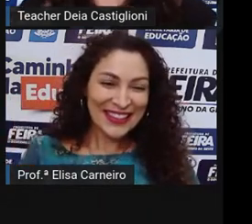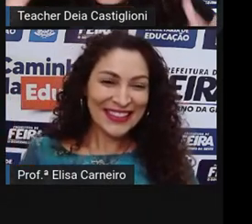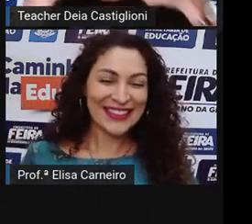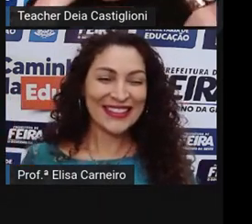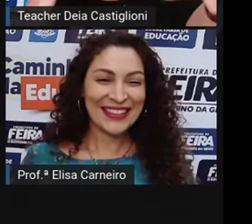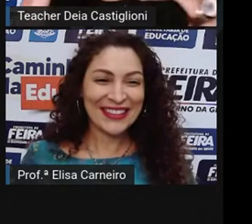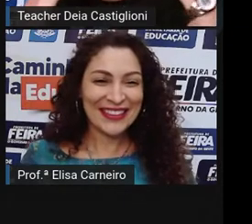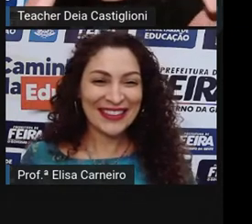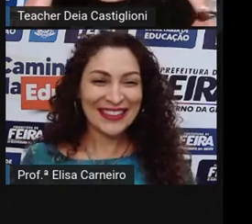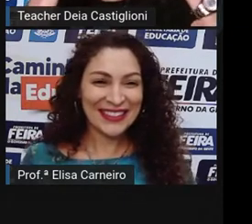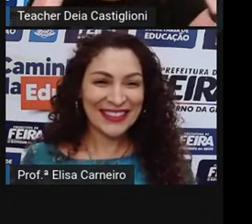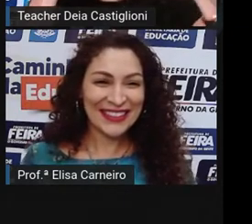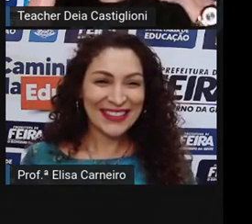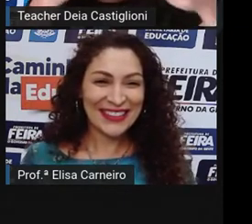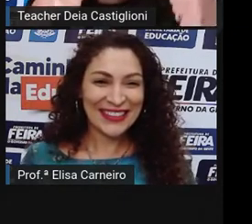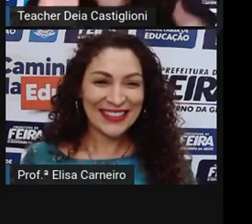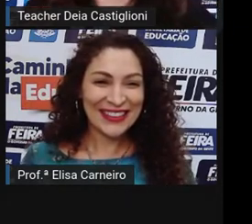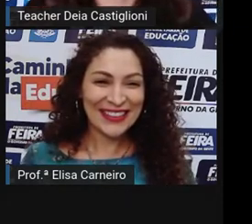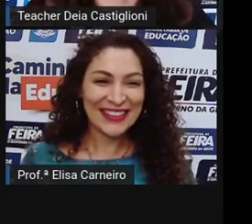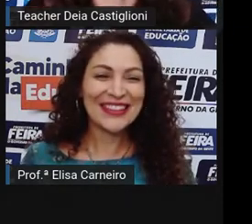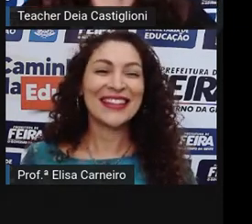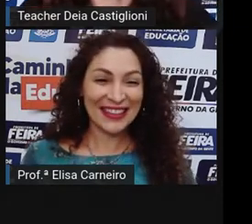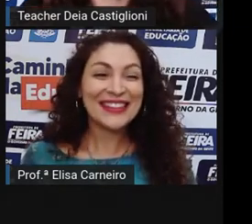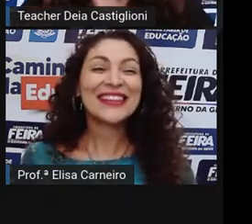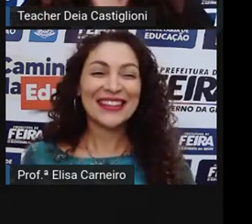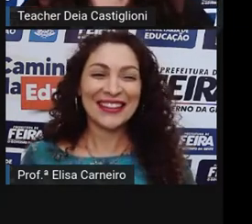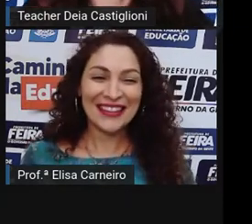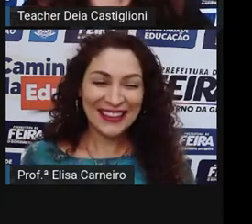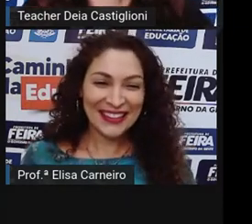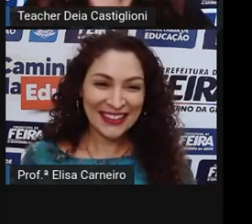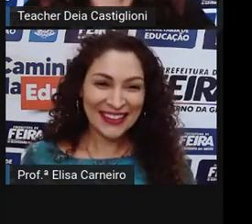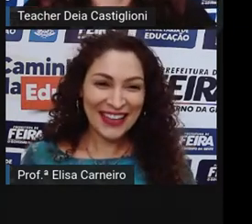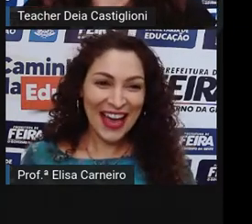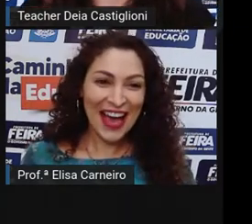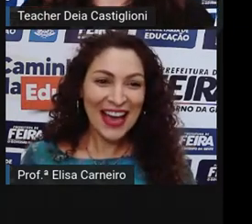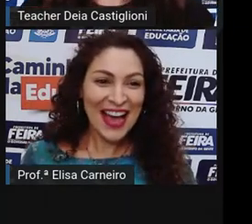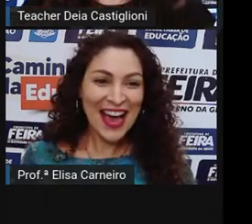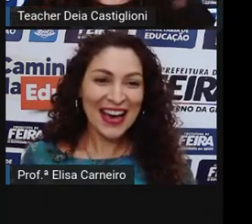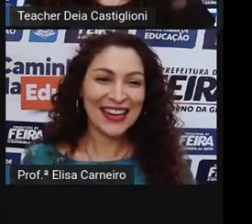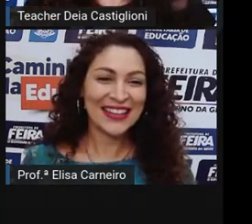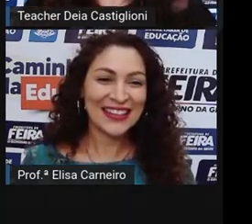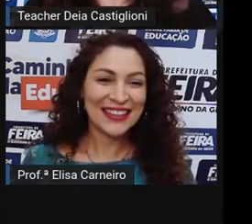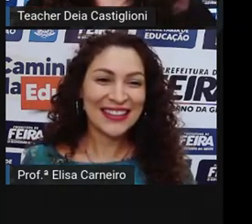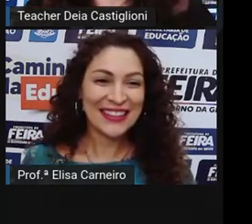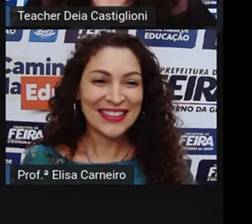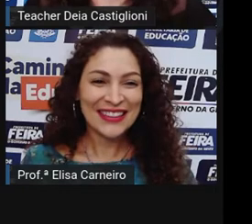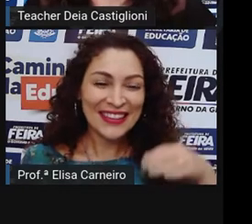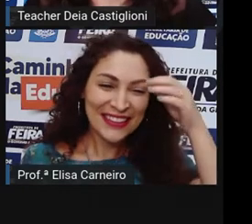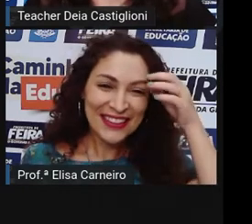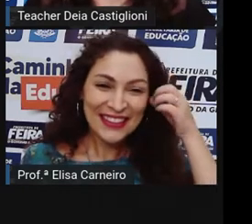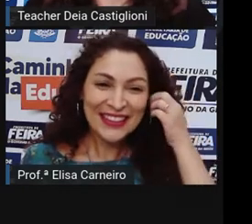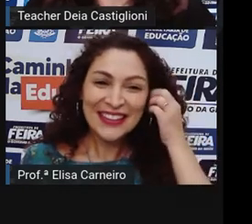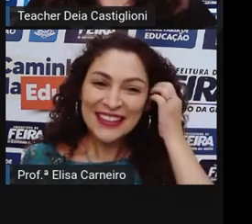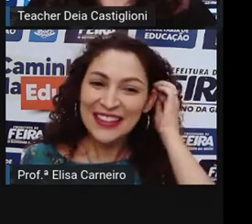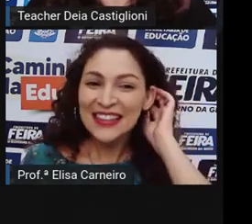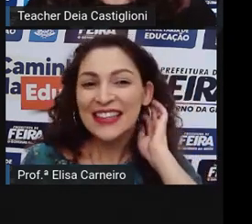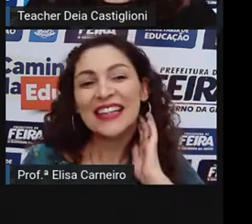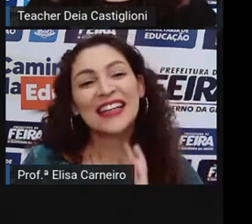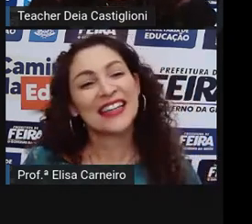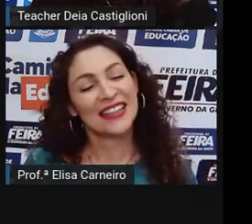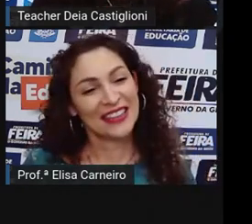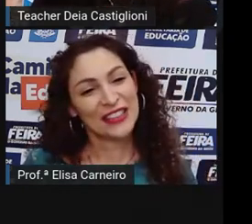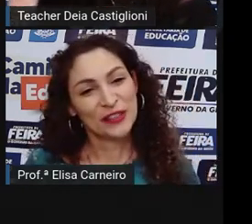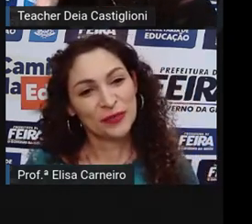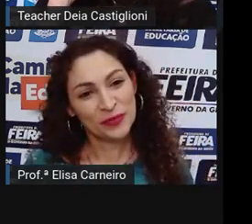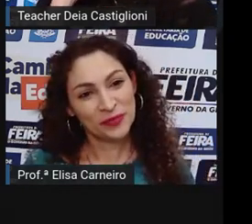Muito bem, você está nota 10 para a Lisa, isso mesmo. O nome é o bom dia, que a gente já falou antes, e